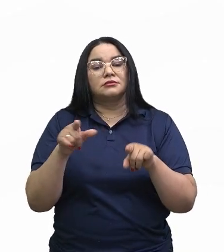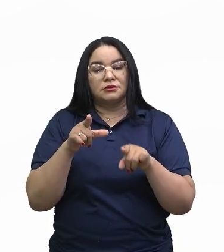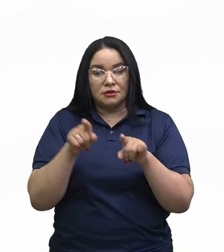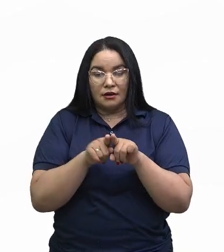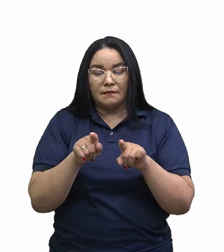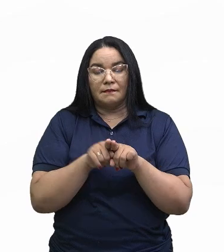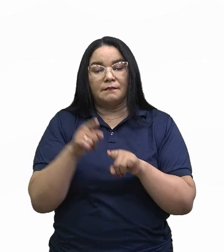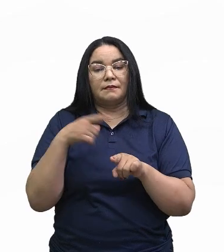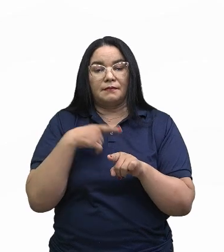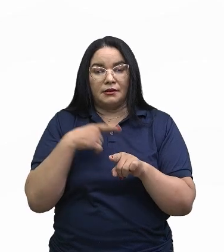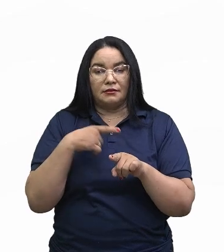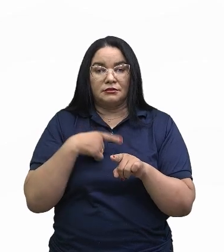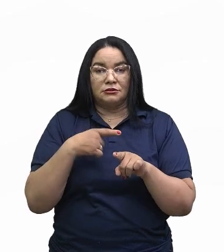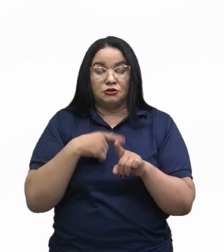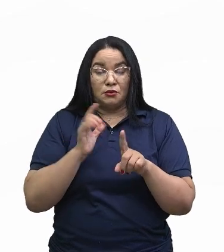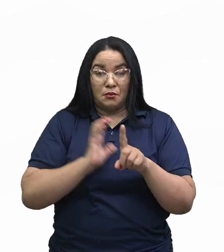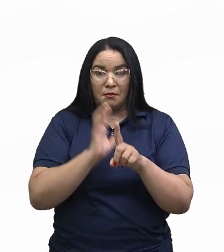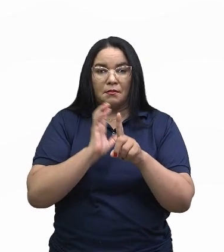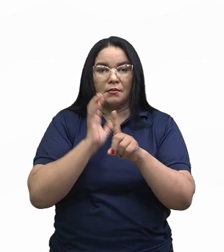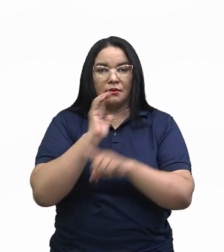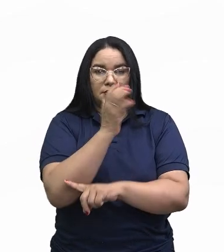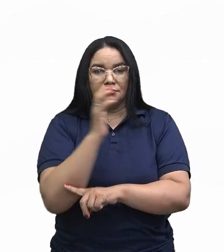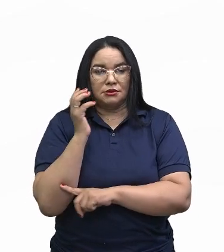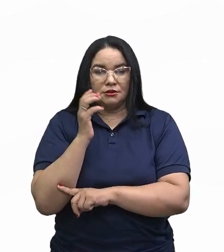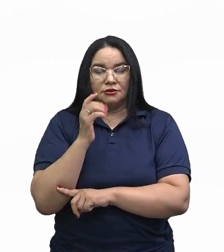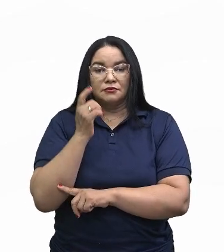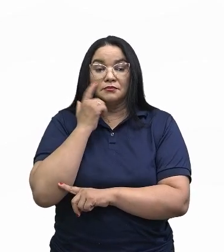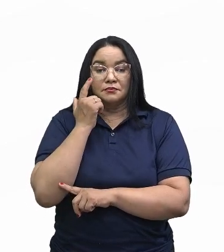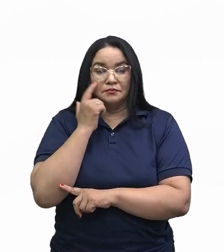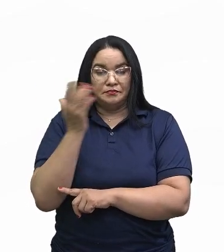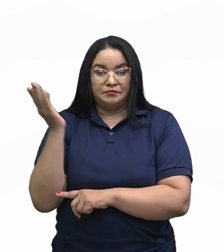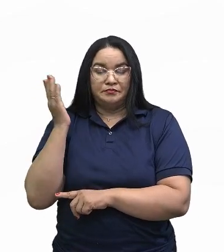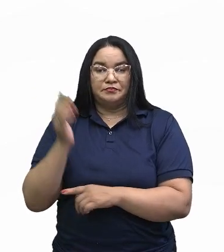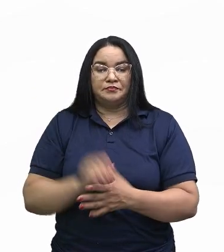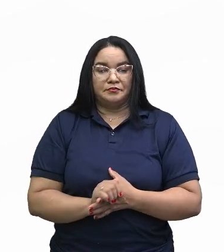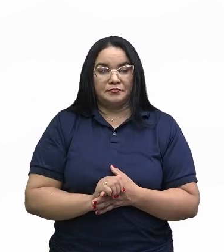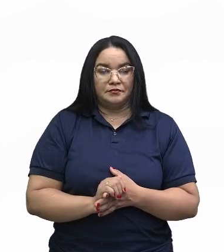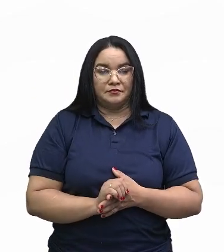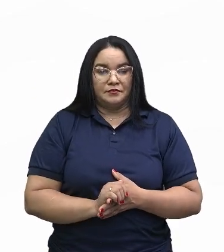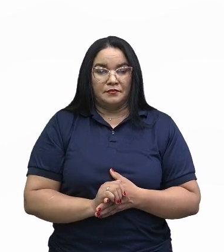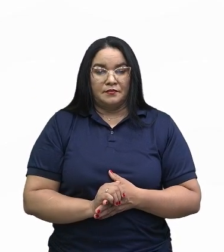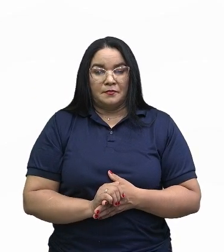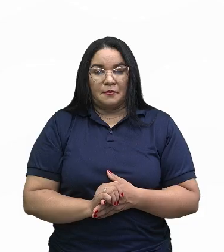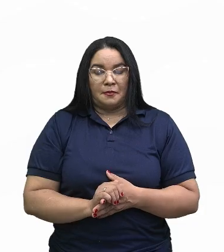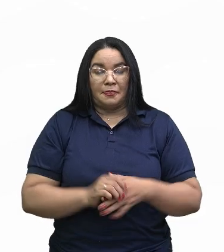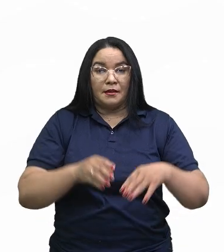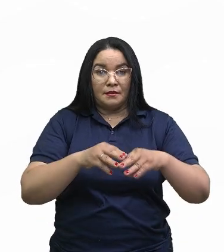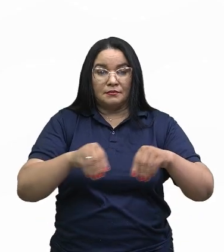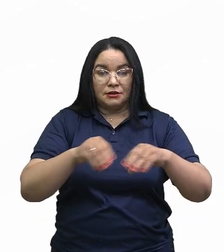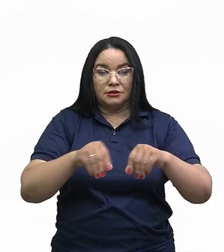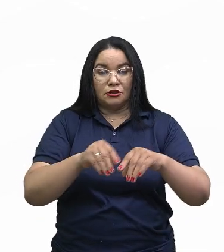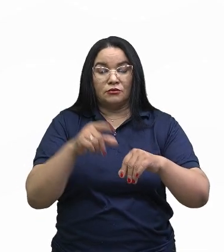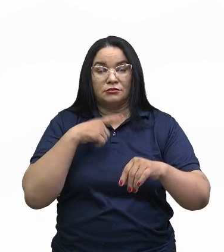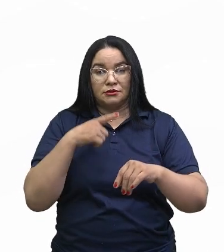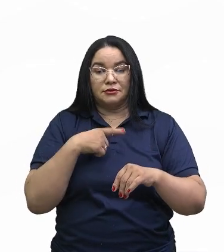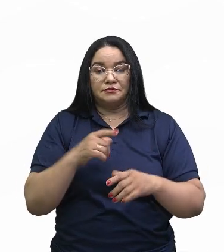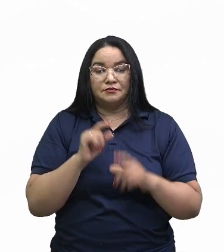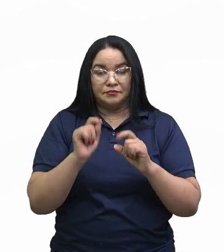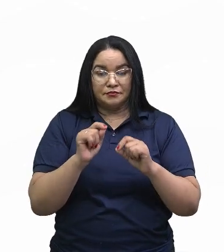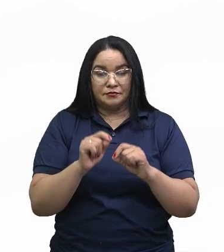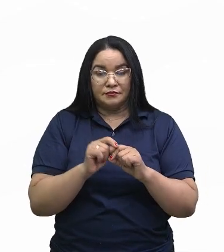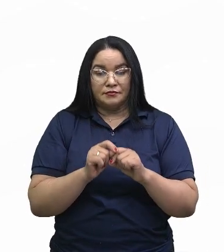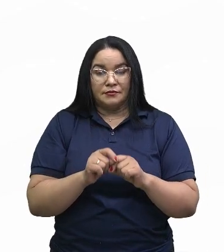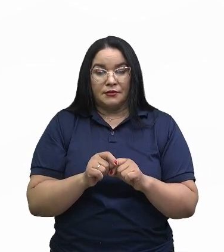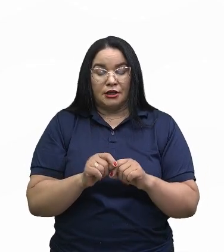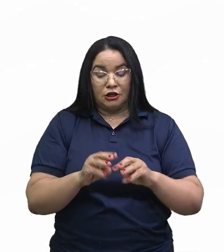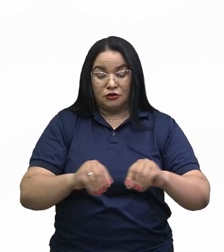complexibilidades em relação ao ambiente. Dê uma olhada. Em relação à mineração, nós podemos ter ali a